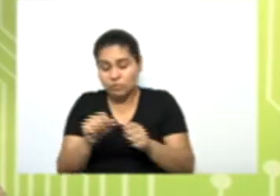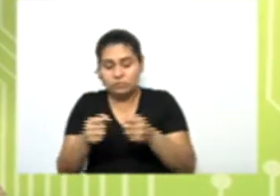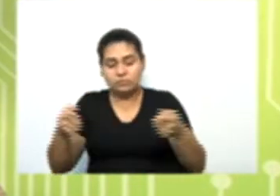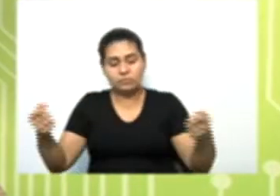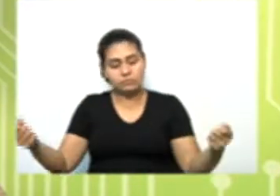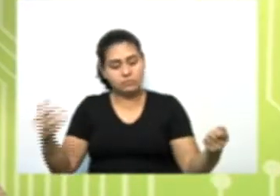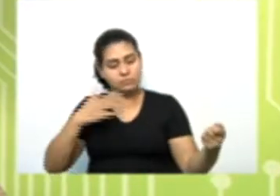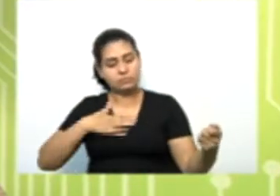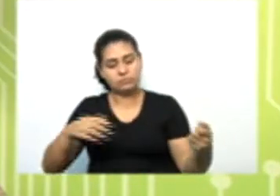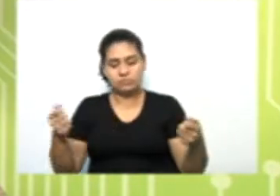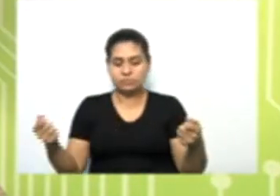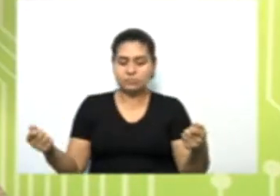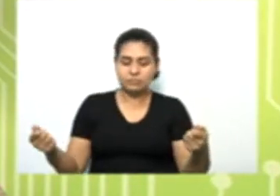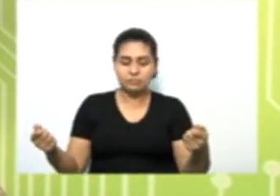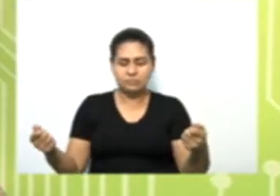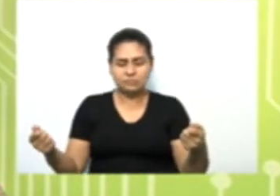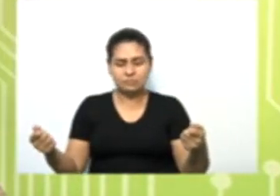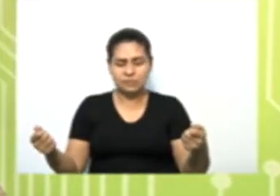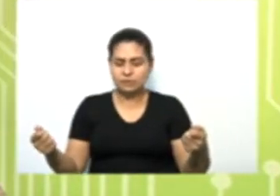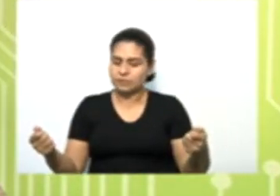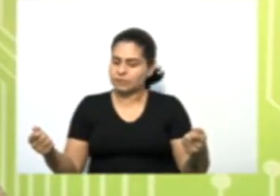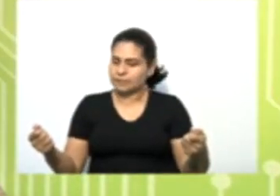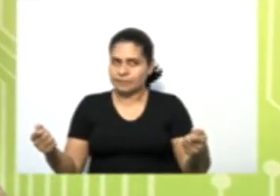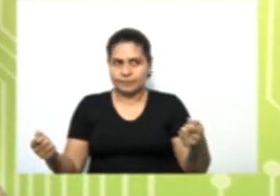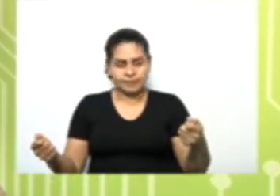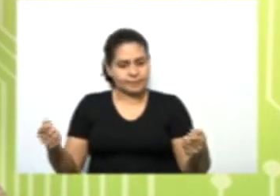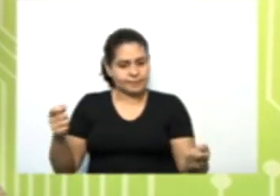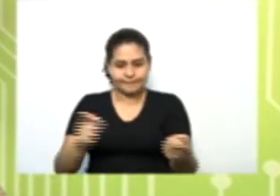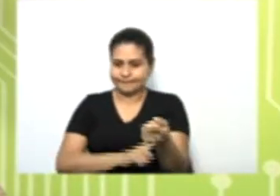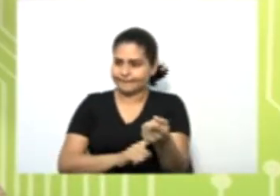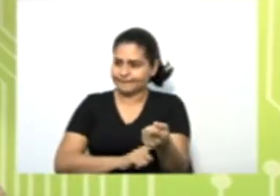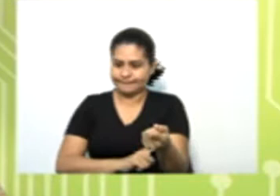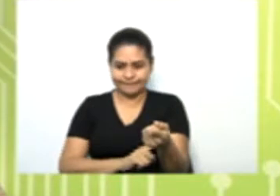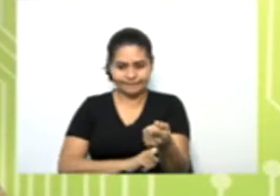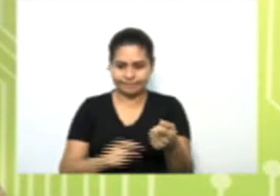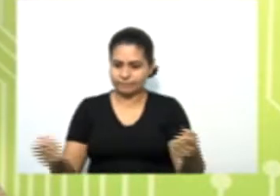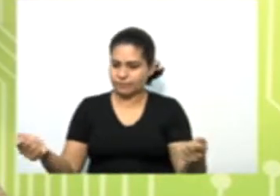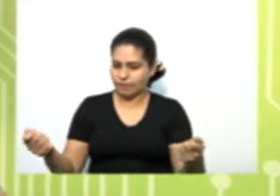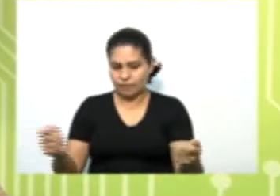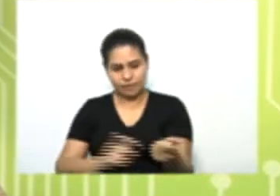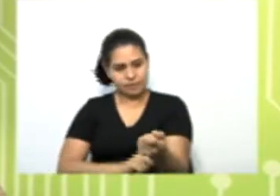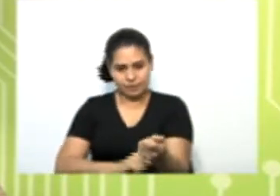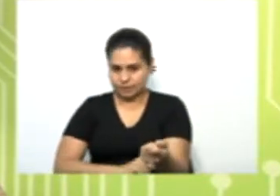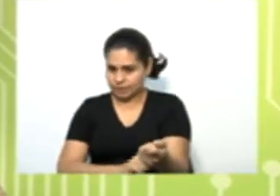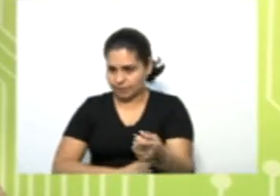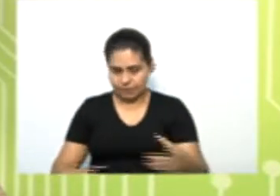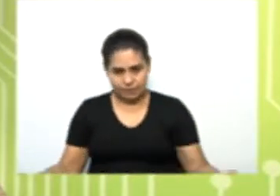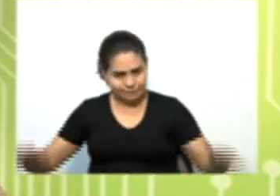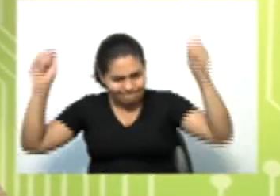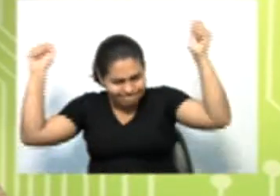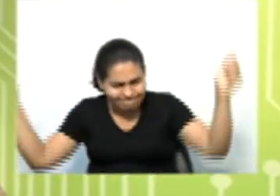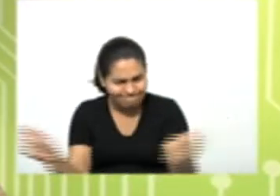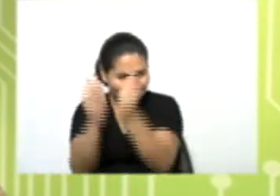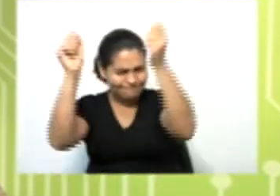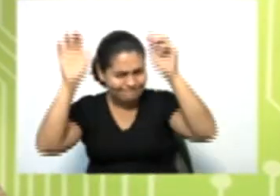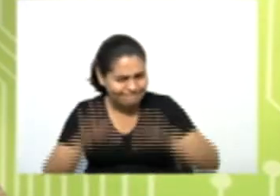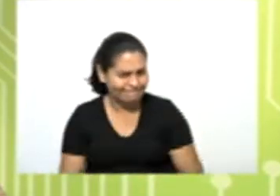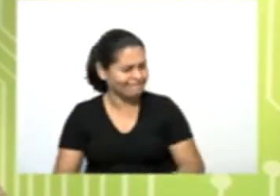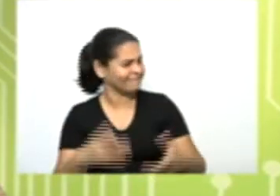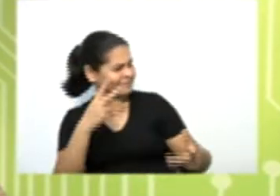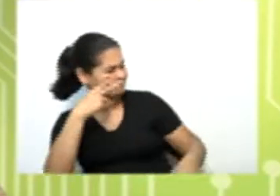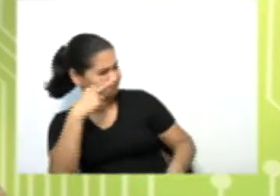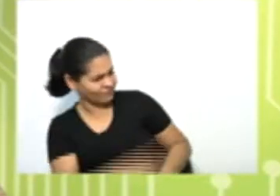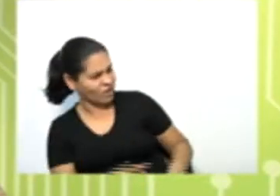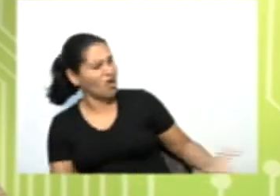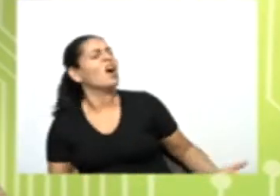jornal tranquilamente dentro do ônibus, estava incomodado. Ficou incomodado. Não sabia o que fazer, até que ele bate o jornal na perna, olha